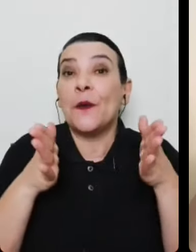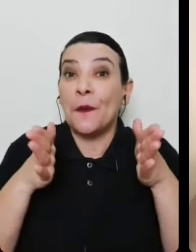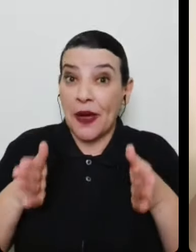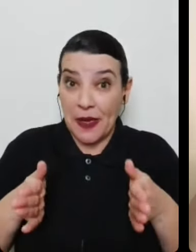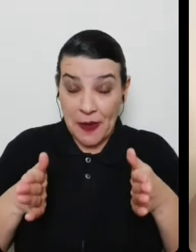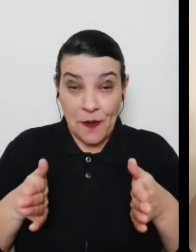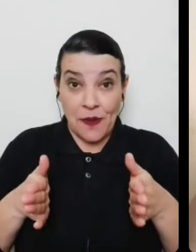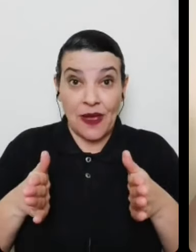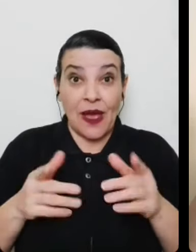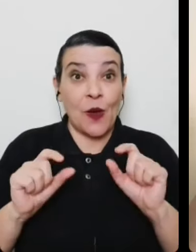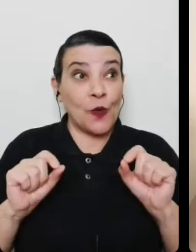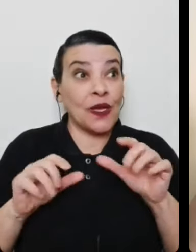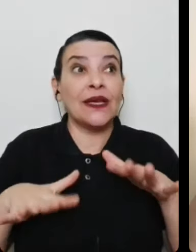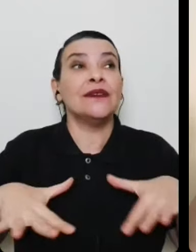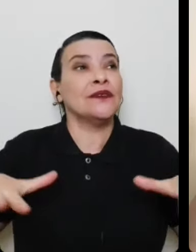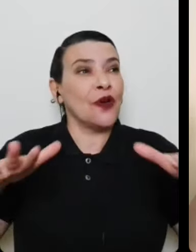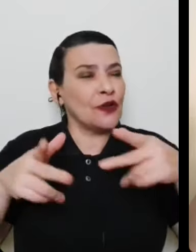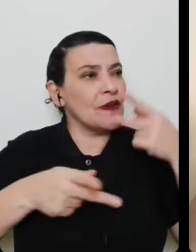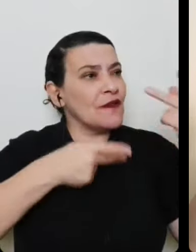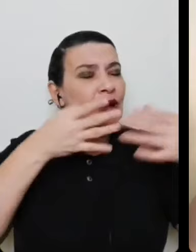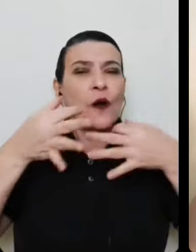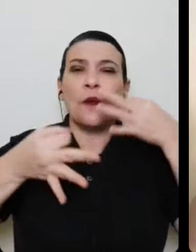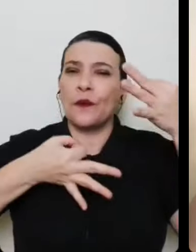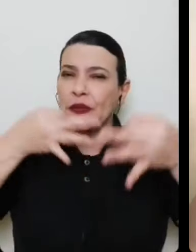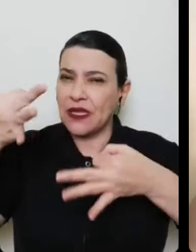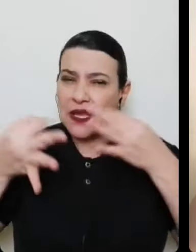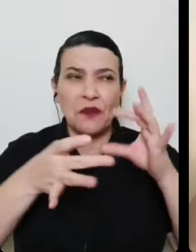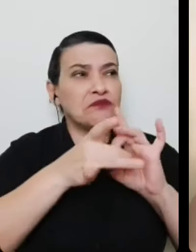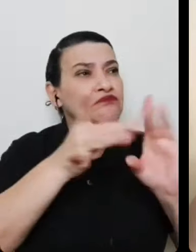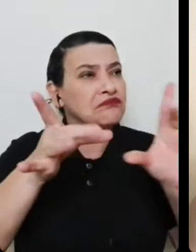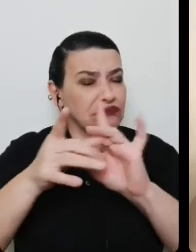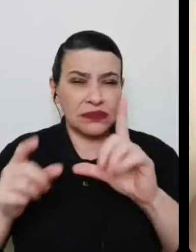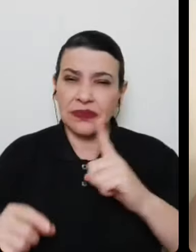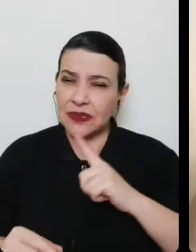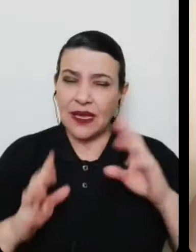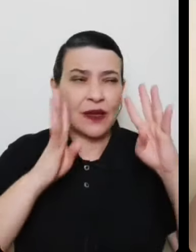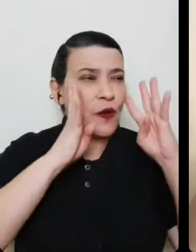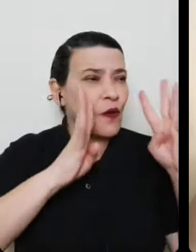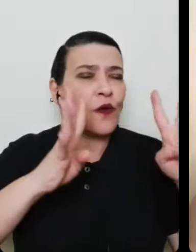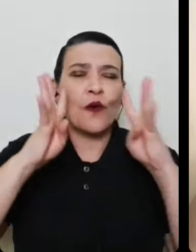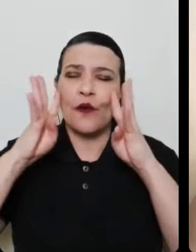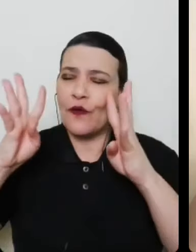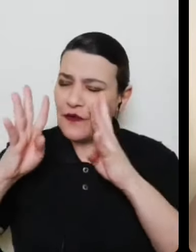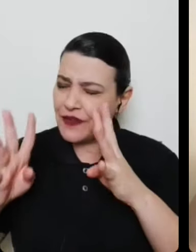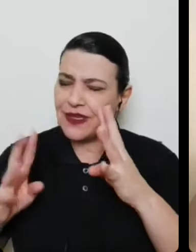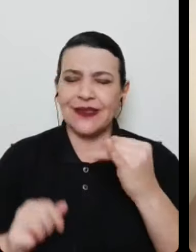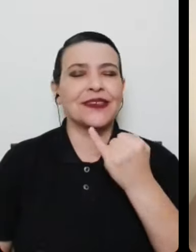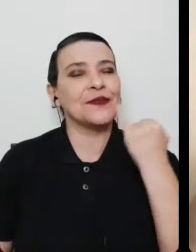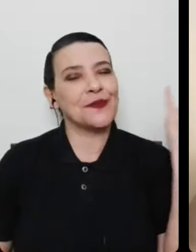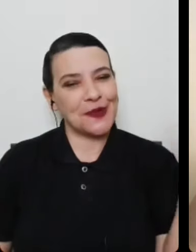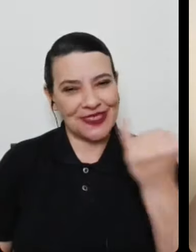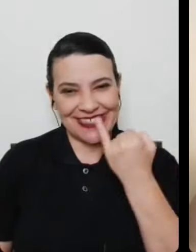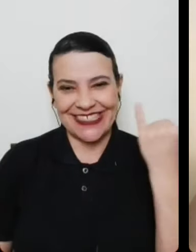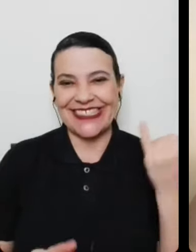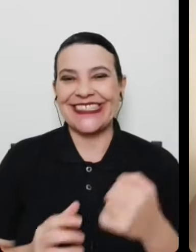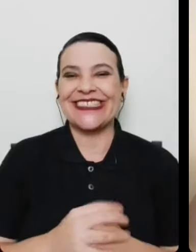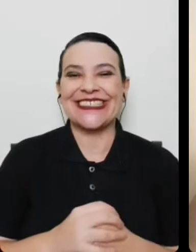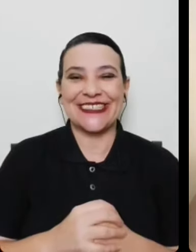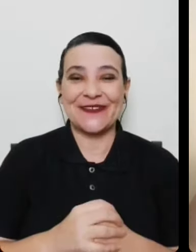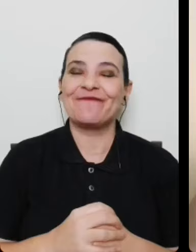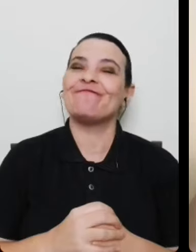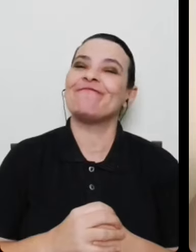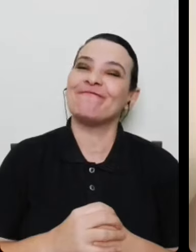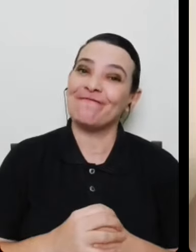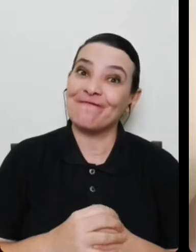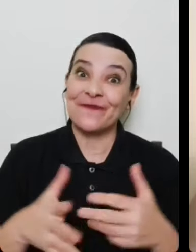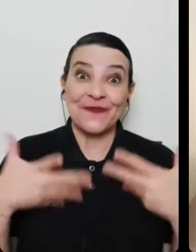mundo tem algo a dizer sobre tudo, a gente ouvir também é fundamental. Olha, o pessoal se